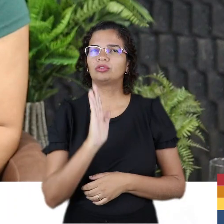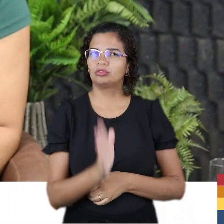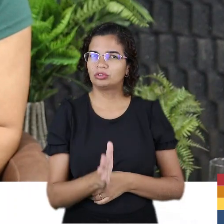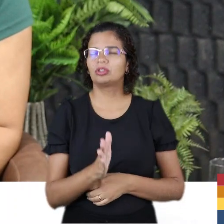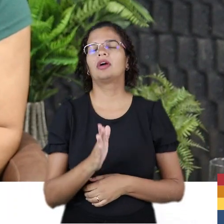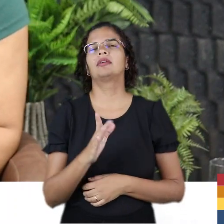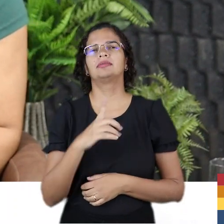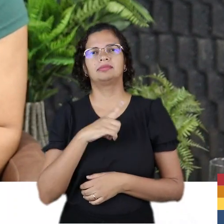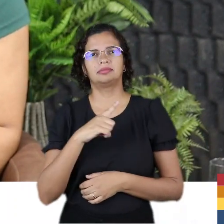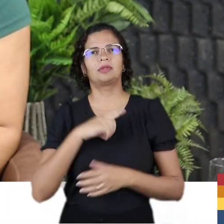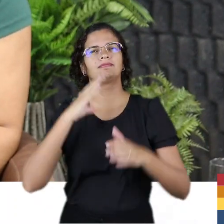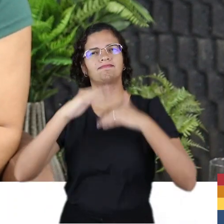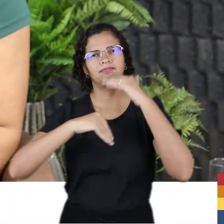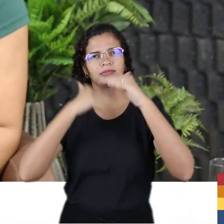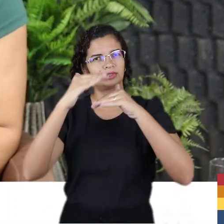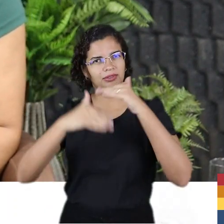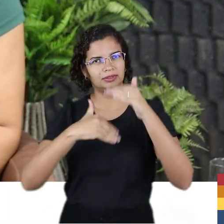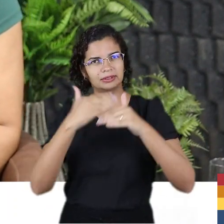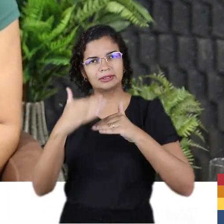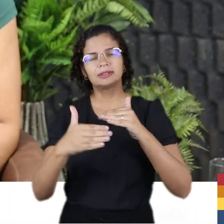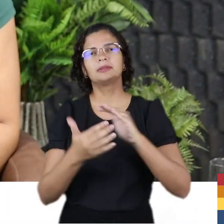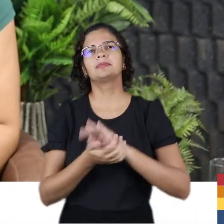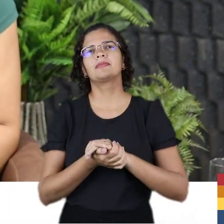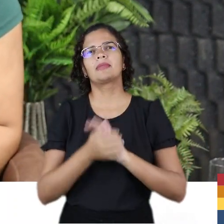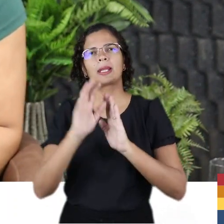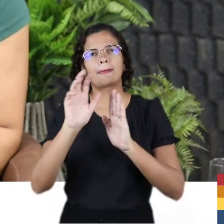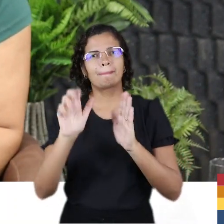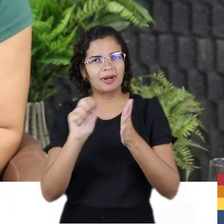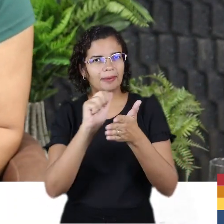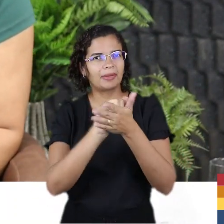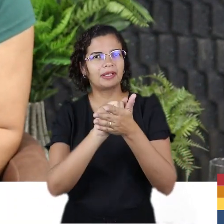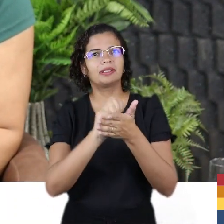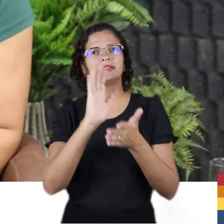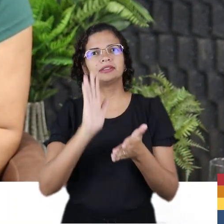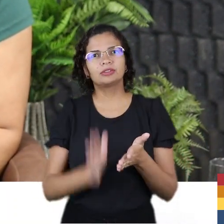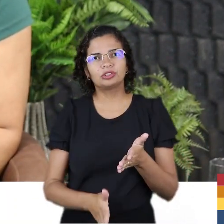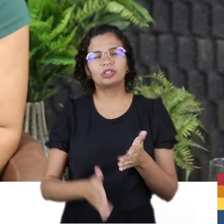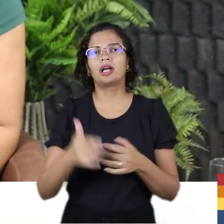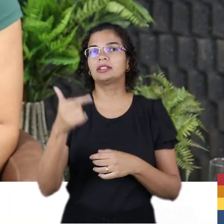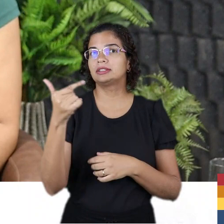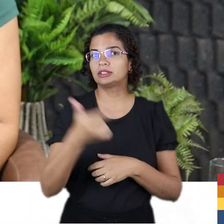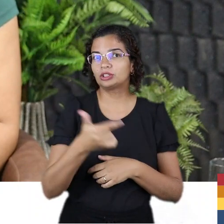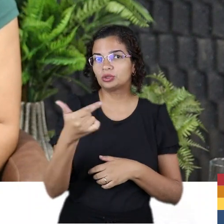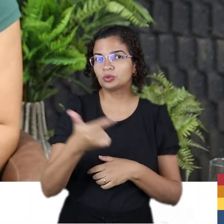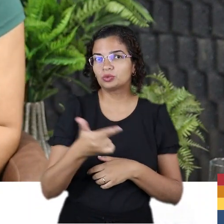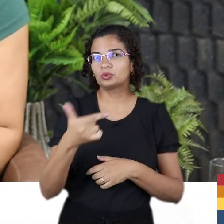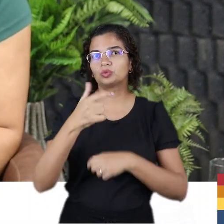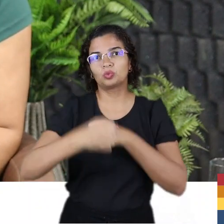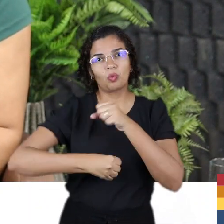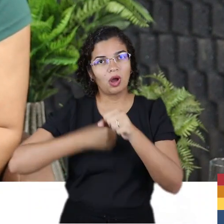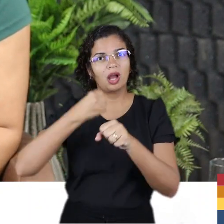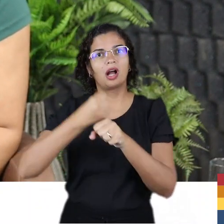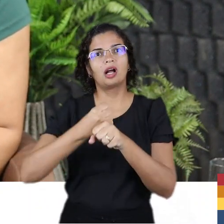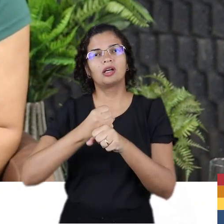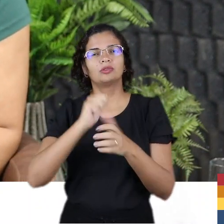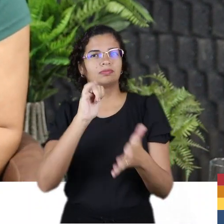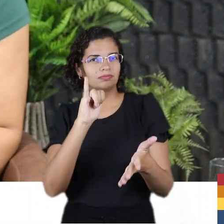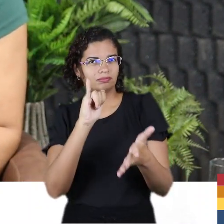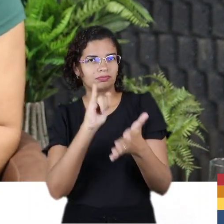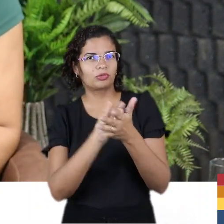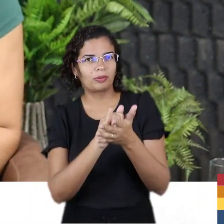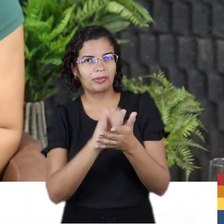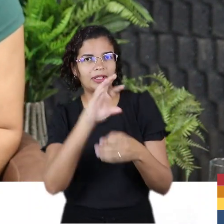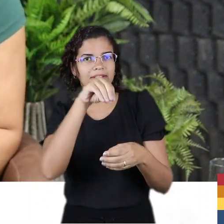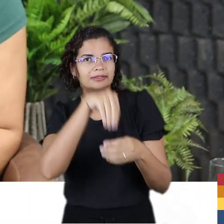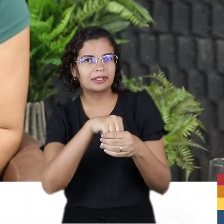que desenvolvem as habilidades, as competências. E aí, o professor nos pergunta, né, Patrícia, como fazer isso?